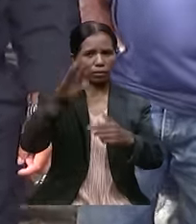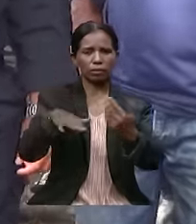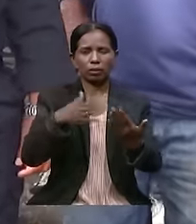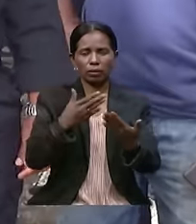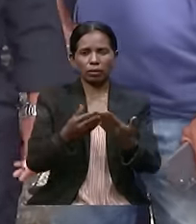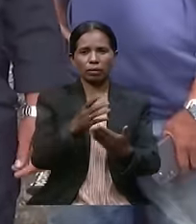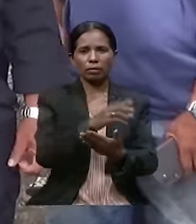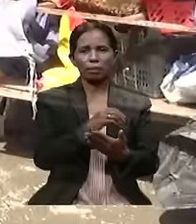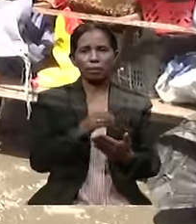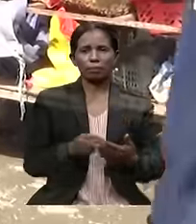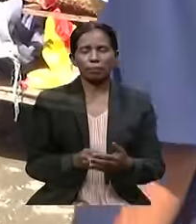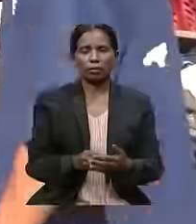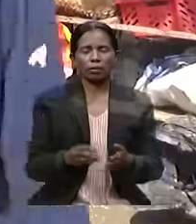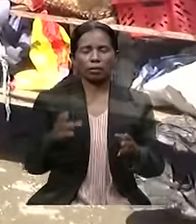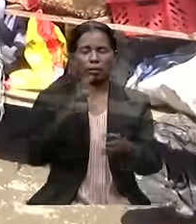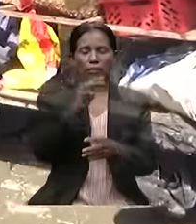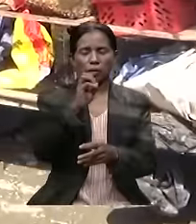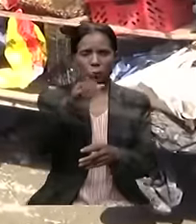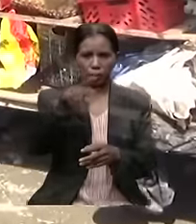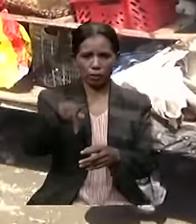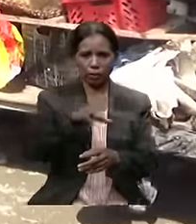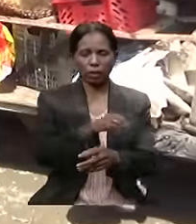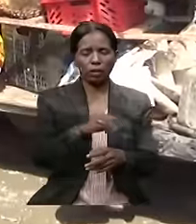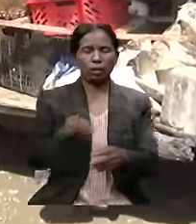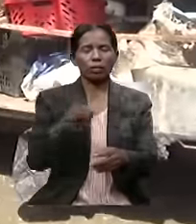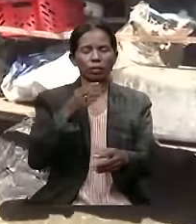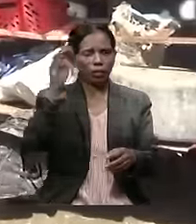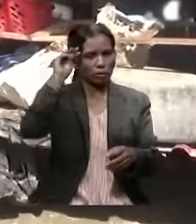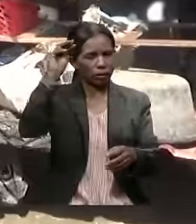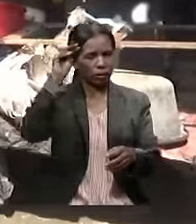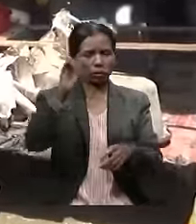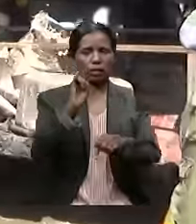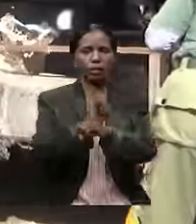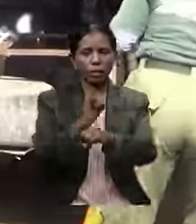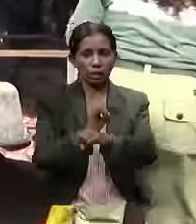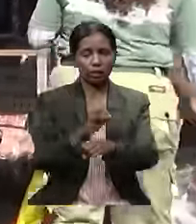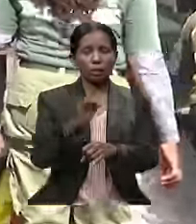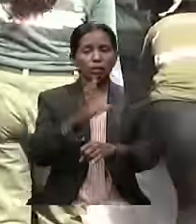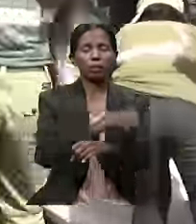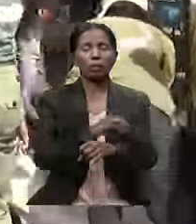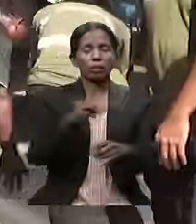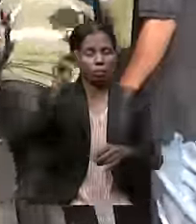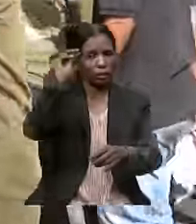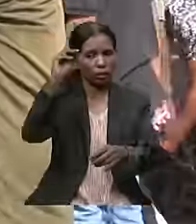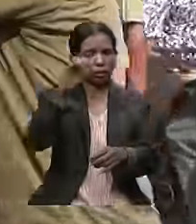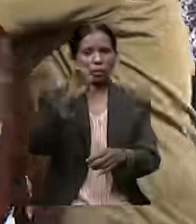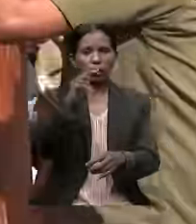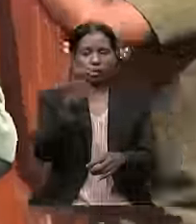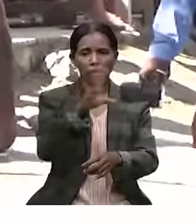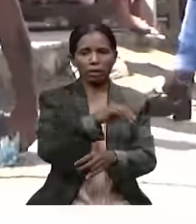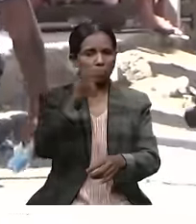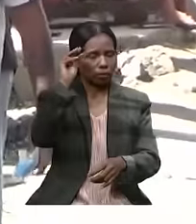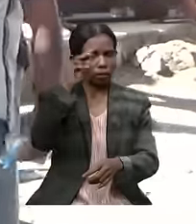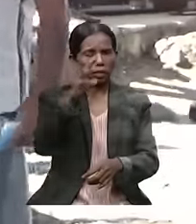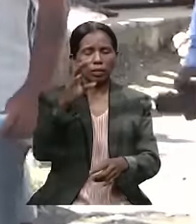Estatal, Ministério de Obras Públicas, Terras no Propriedades, Ministério Interior, Ministério de Defesa, Ministério do Comércio no